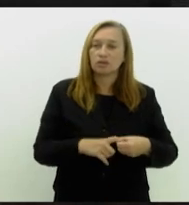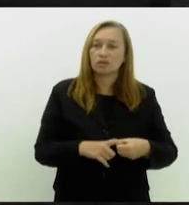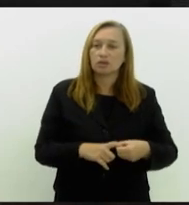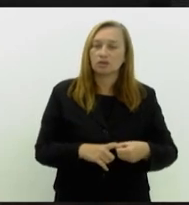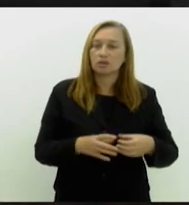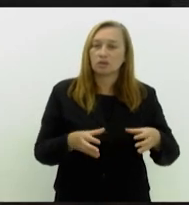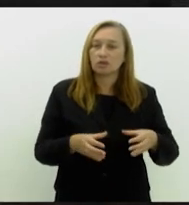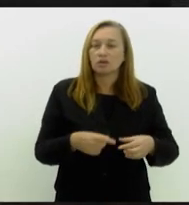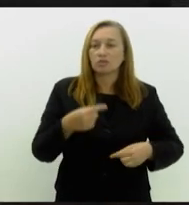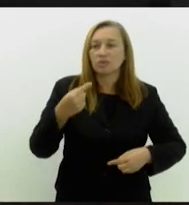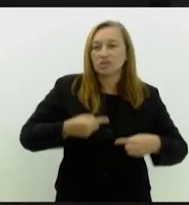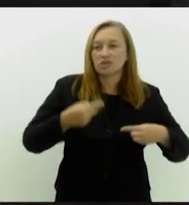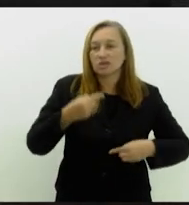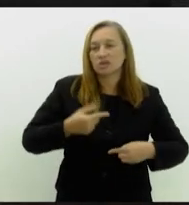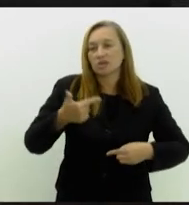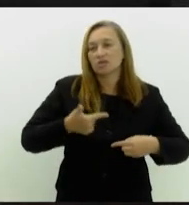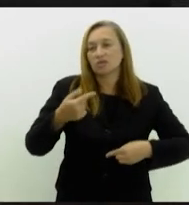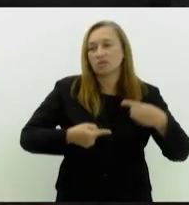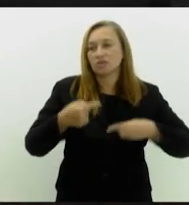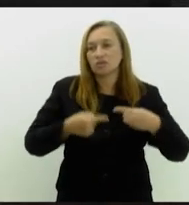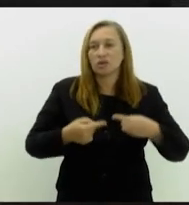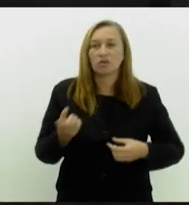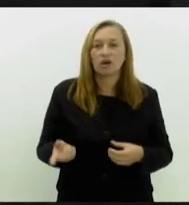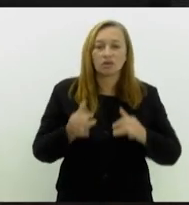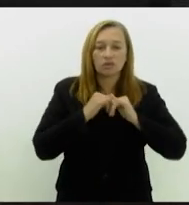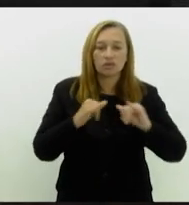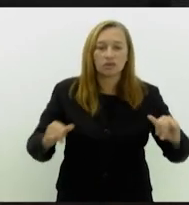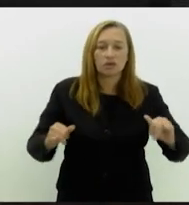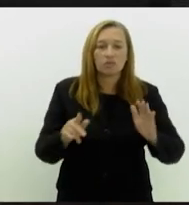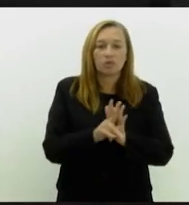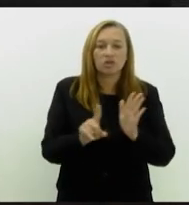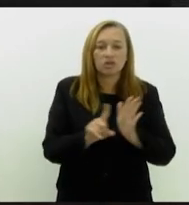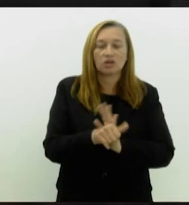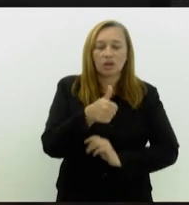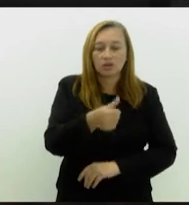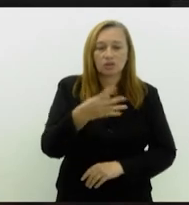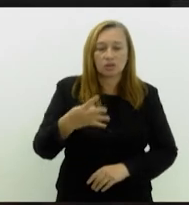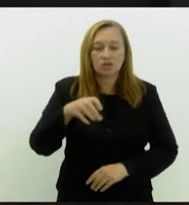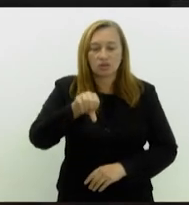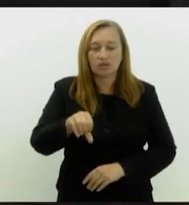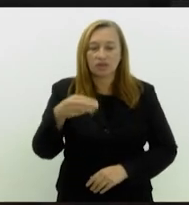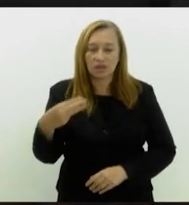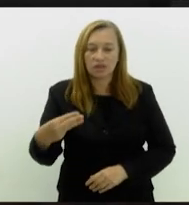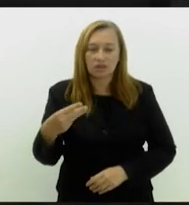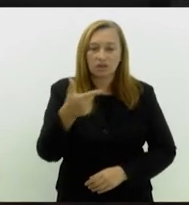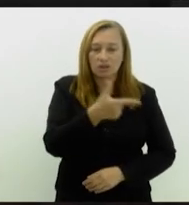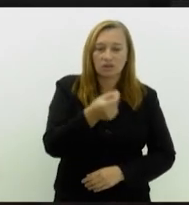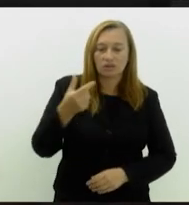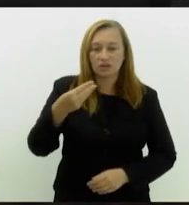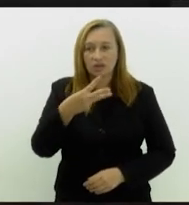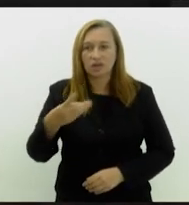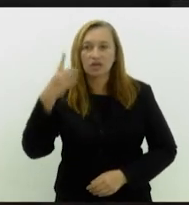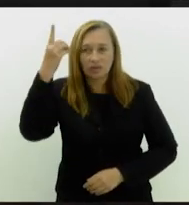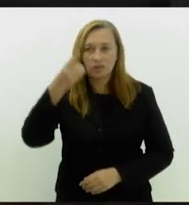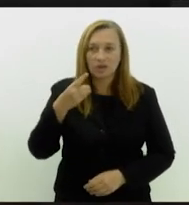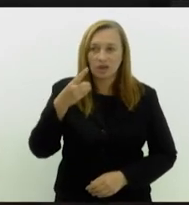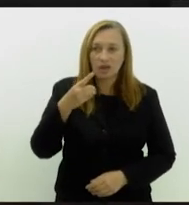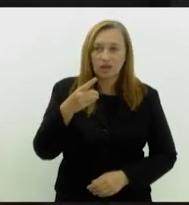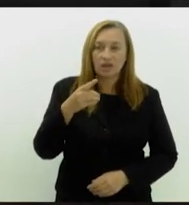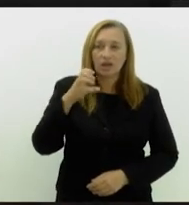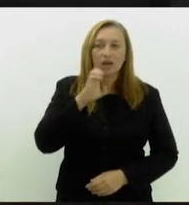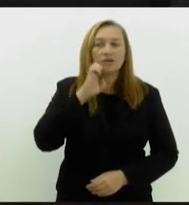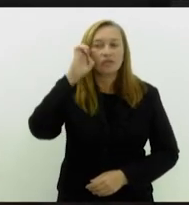do vencido para segunda discussão anuncio projeto de lei número 1493 de 23 aia deputada